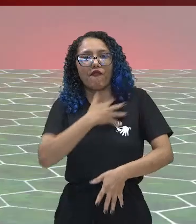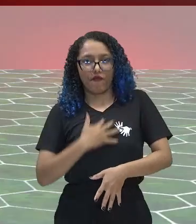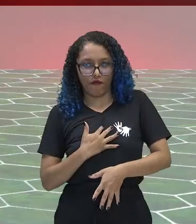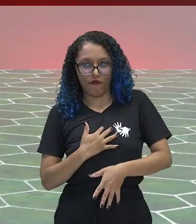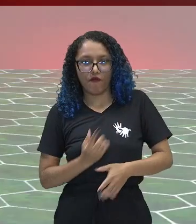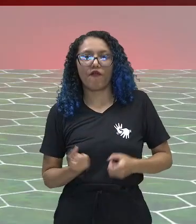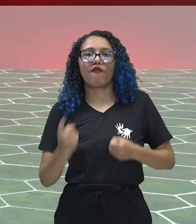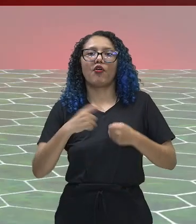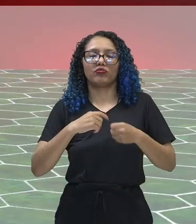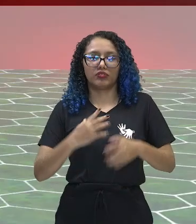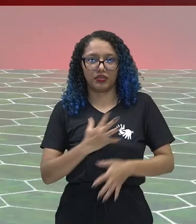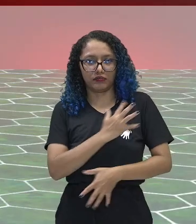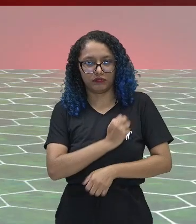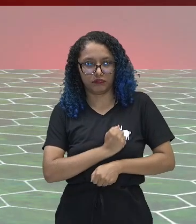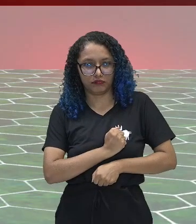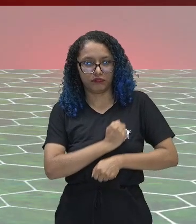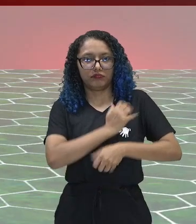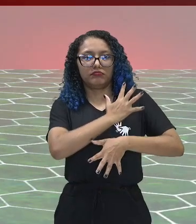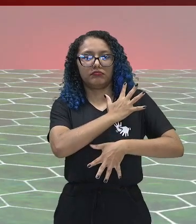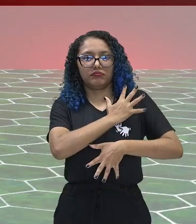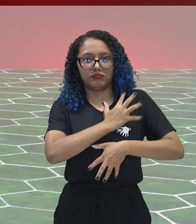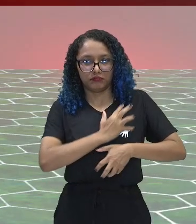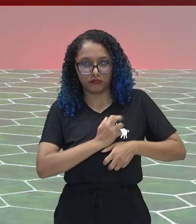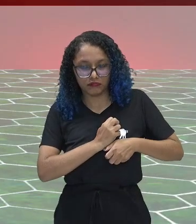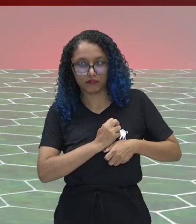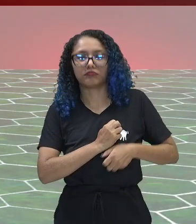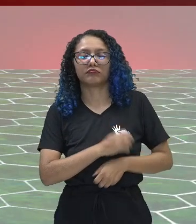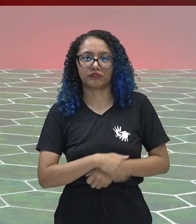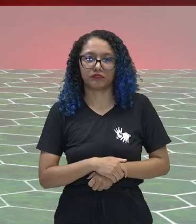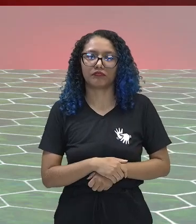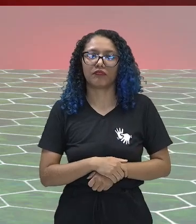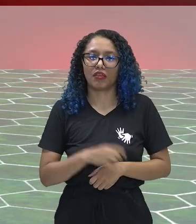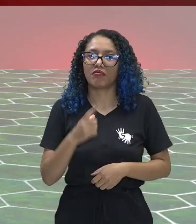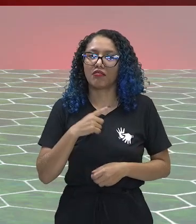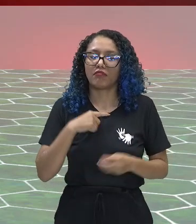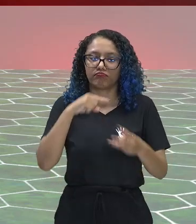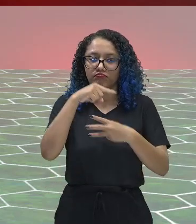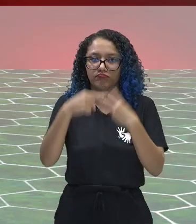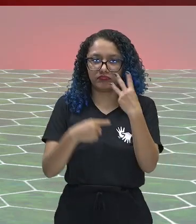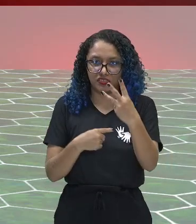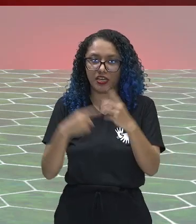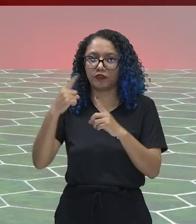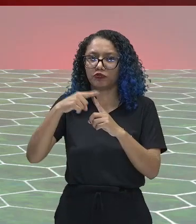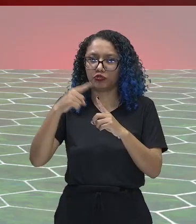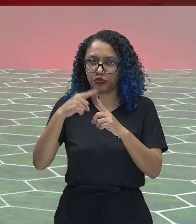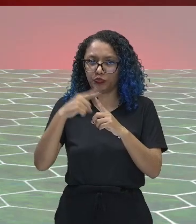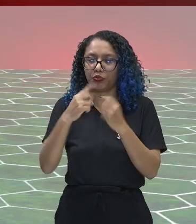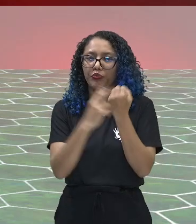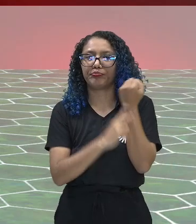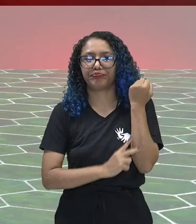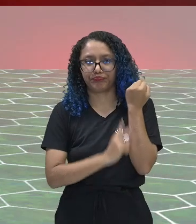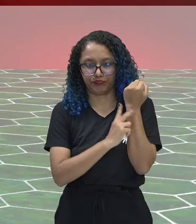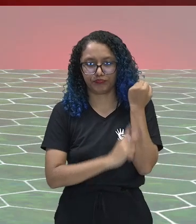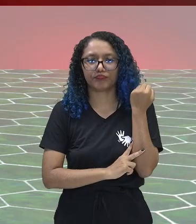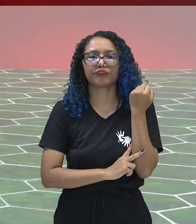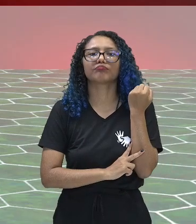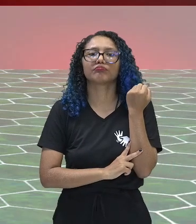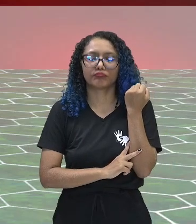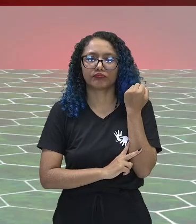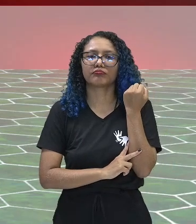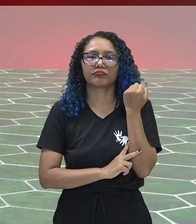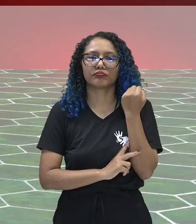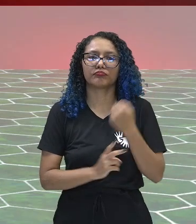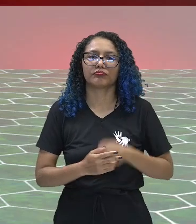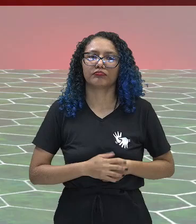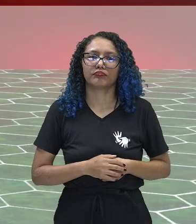o conjunto, né, destes 3 tipos de vasos sanguíneos, que têm funções,